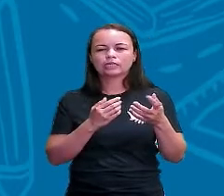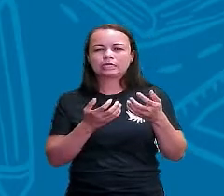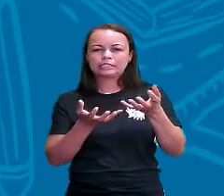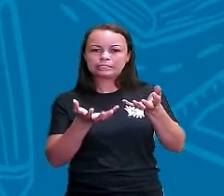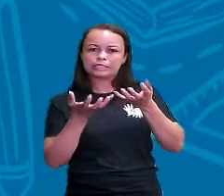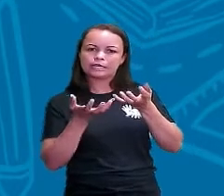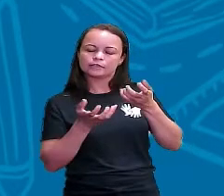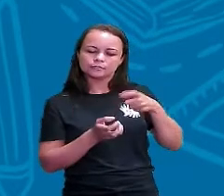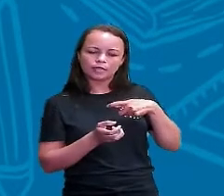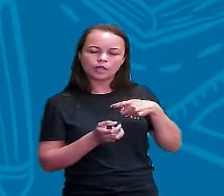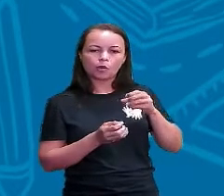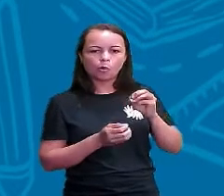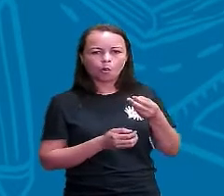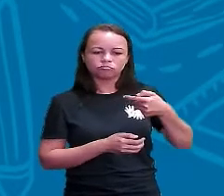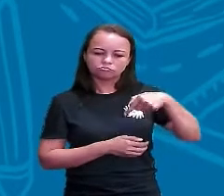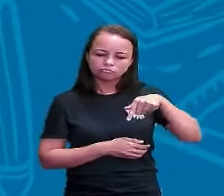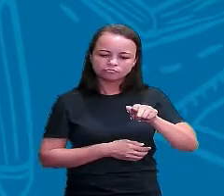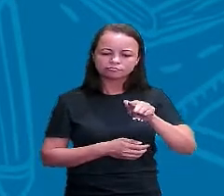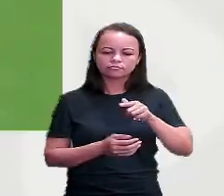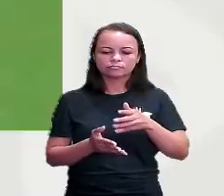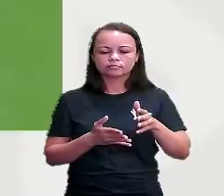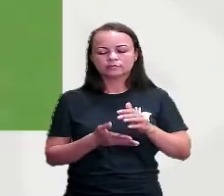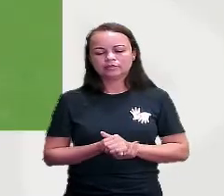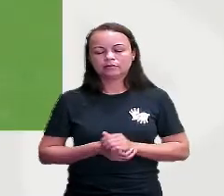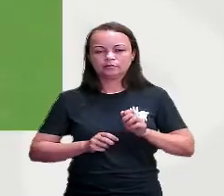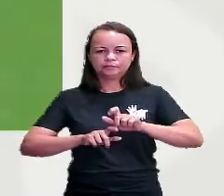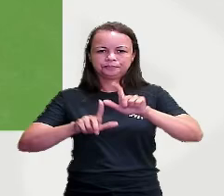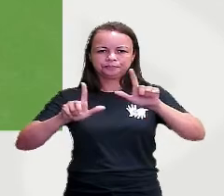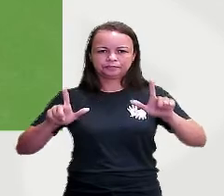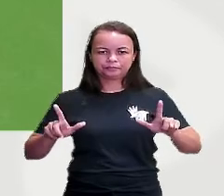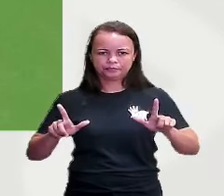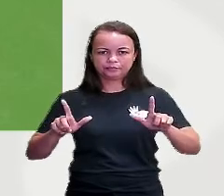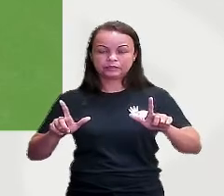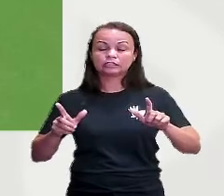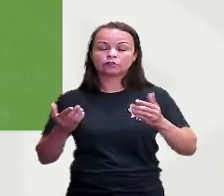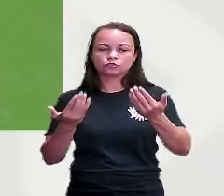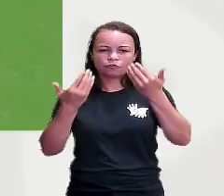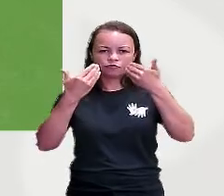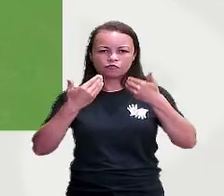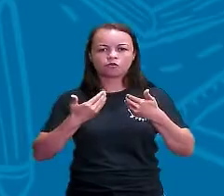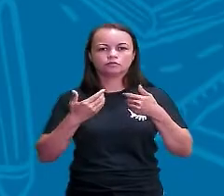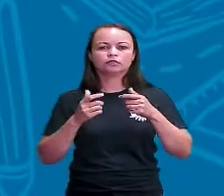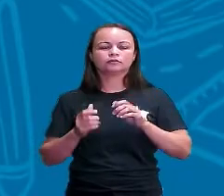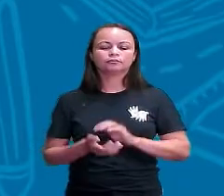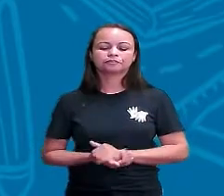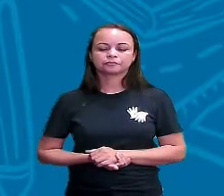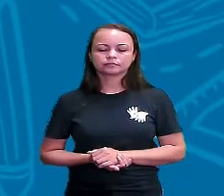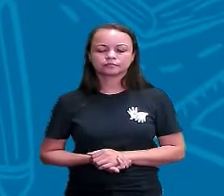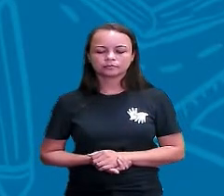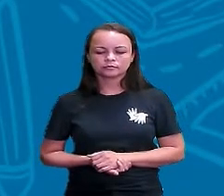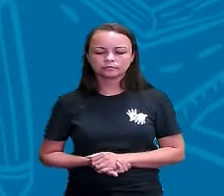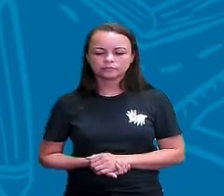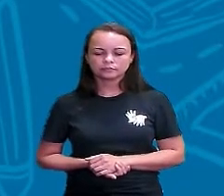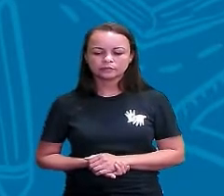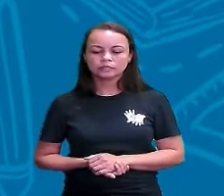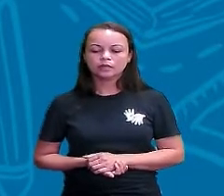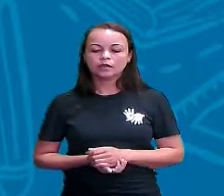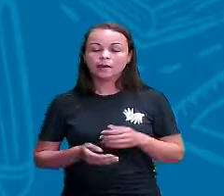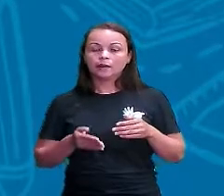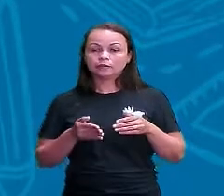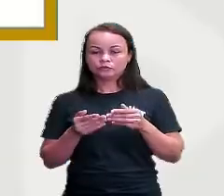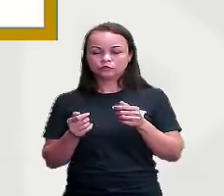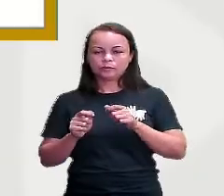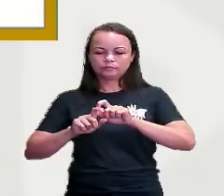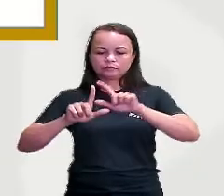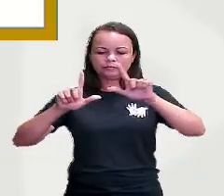ir. E aí, dá uma olhadinha aí vou pedir para a produção abrir essa imagem, pedir para a produção já voltar aqui comigo, e aí eu vou pedir para a produção já ir